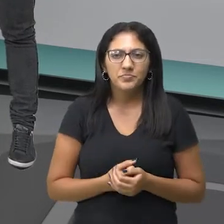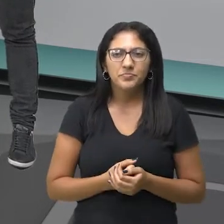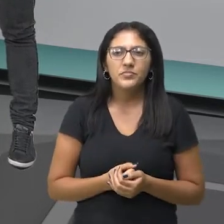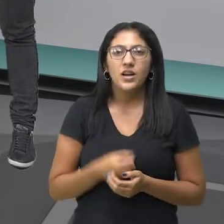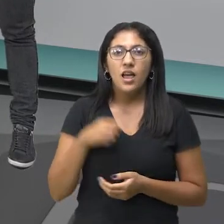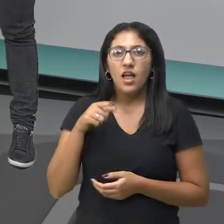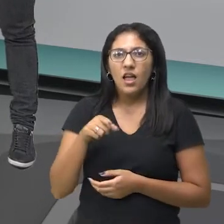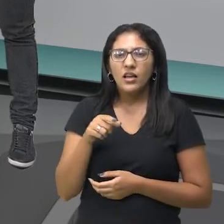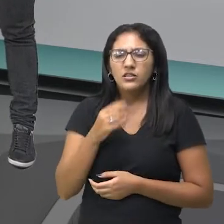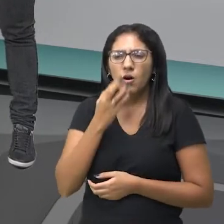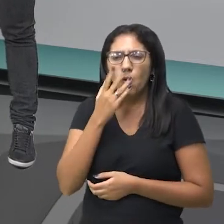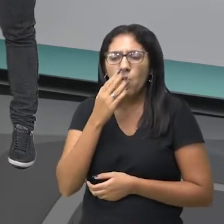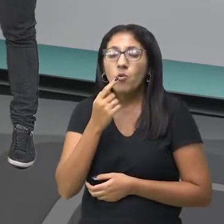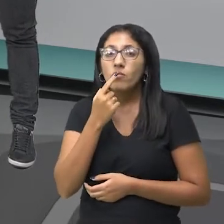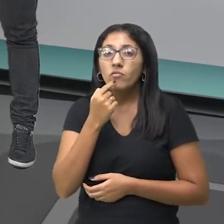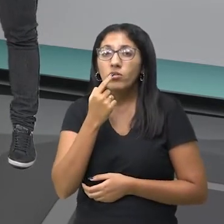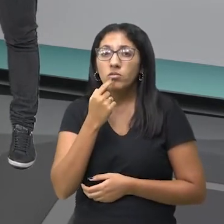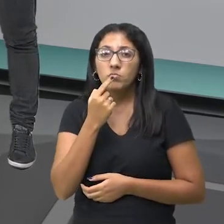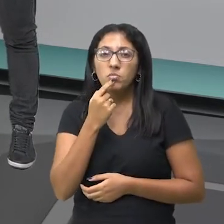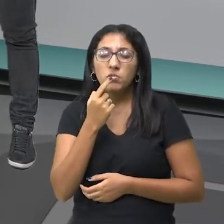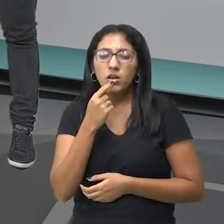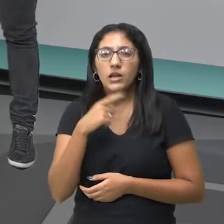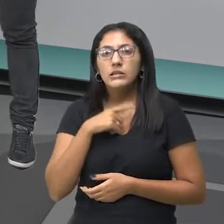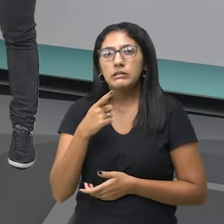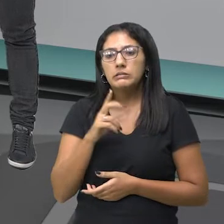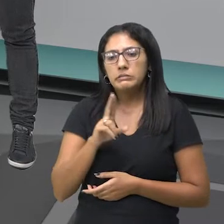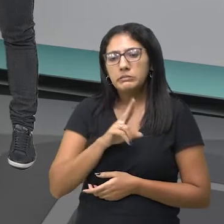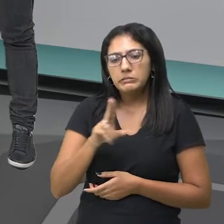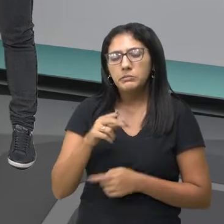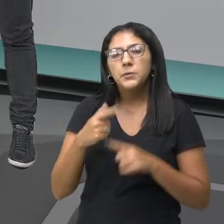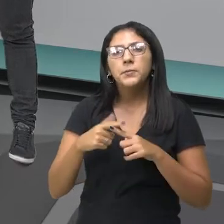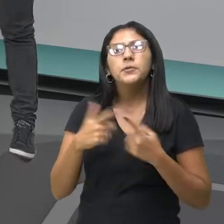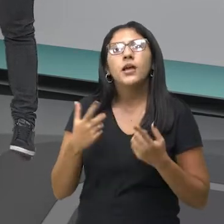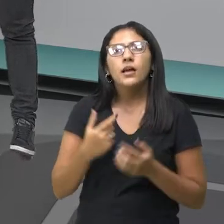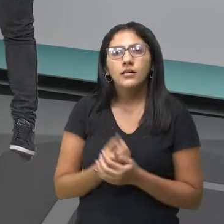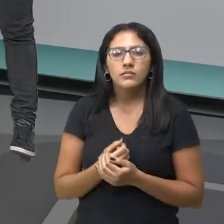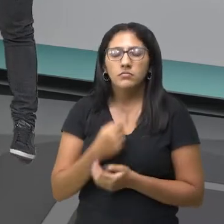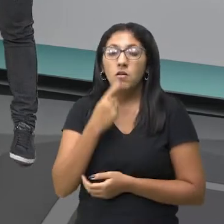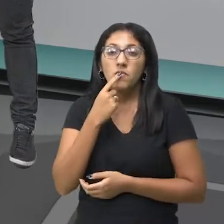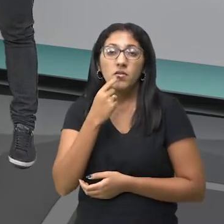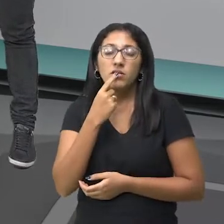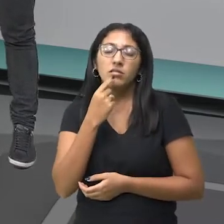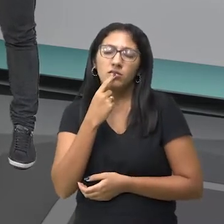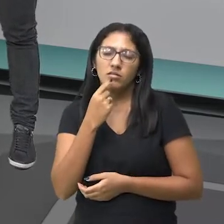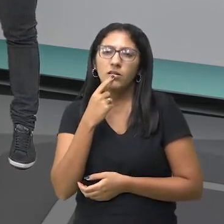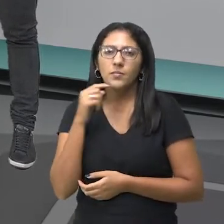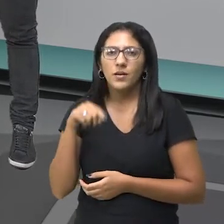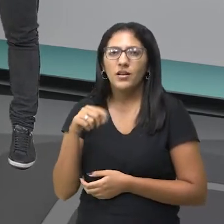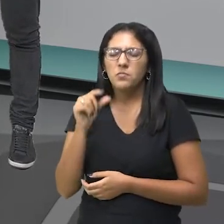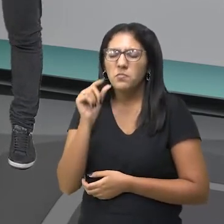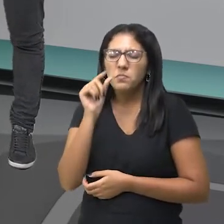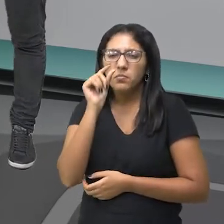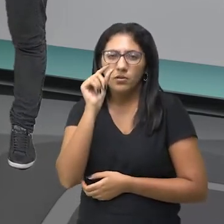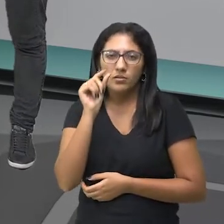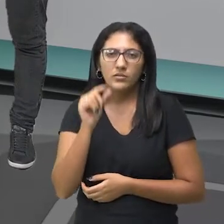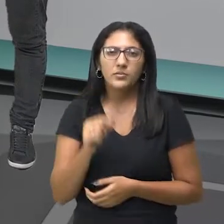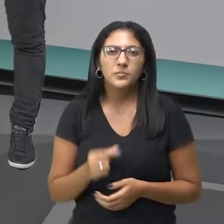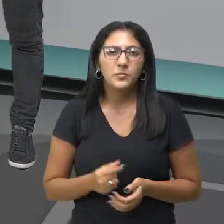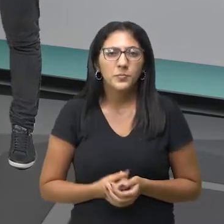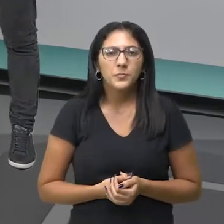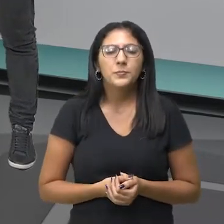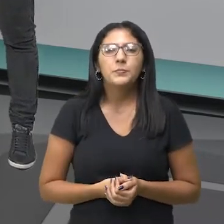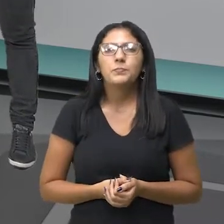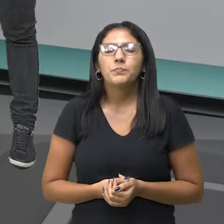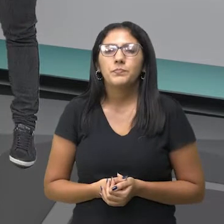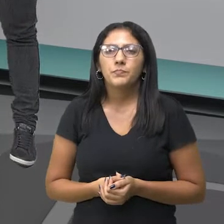de veludo vermelho recebe esse nome, claro, pelo tom escarlate, pela coloração vermelha,